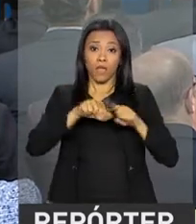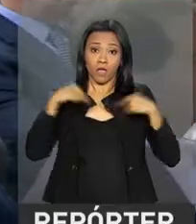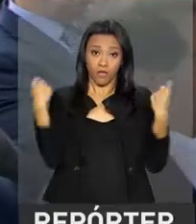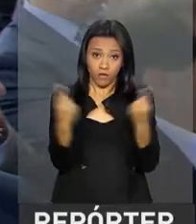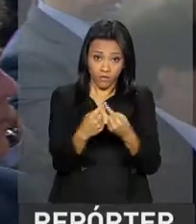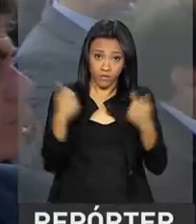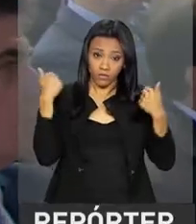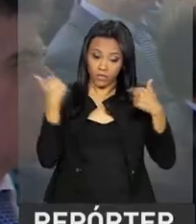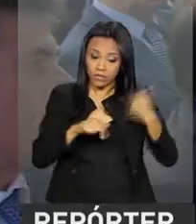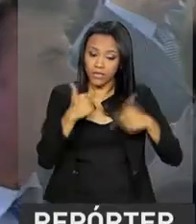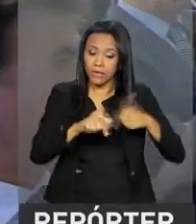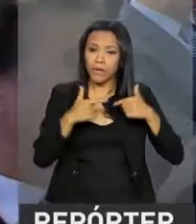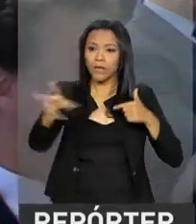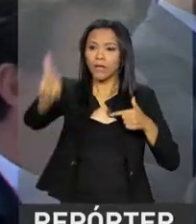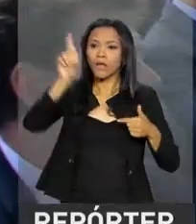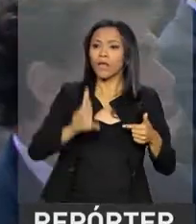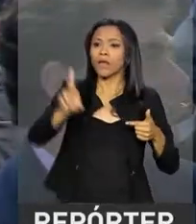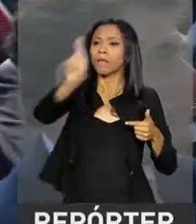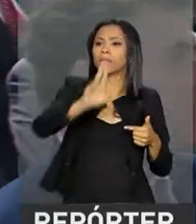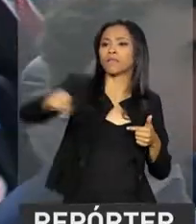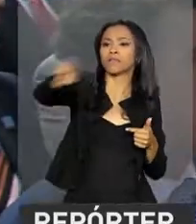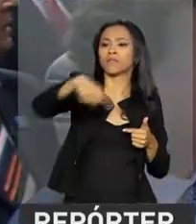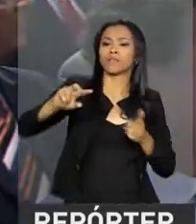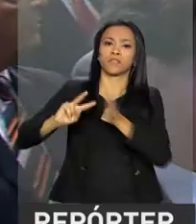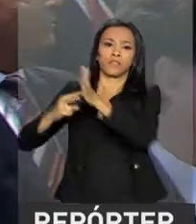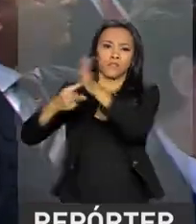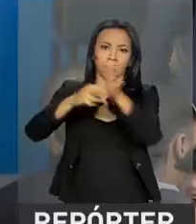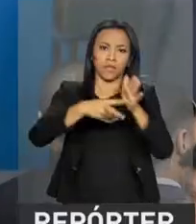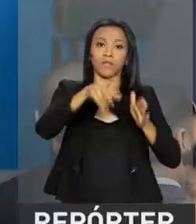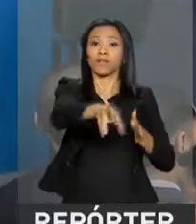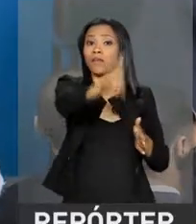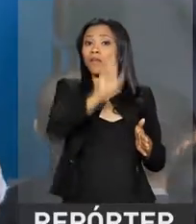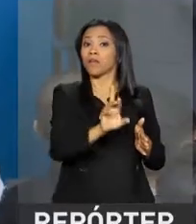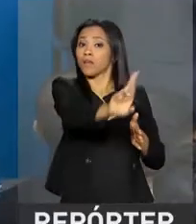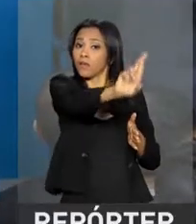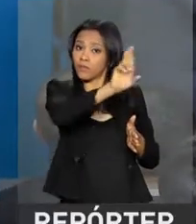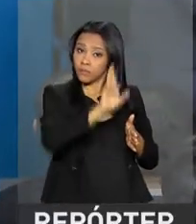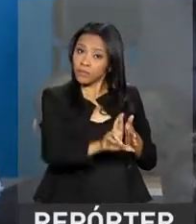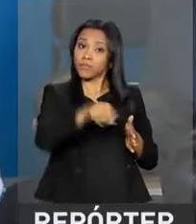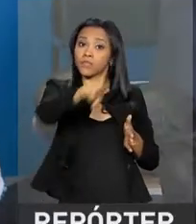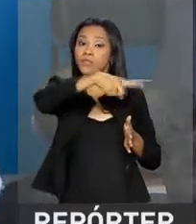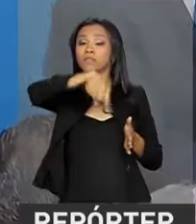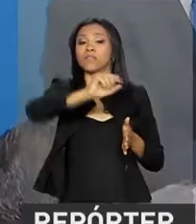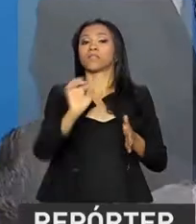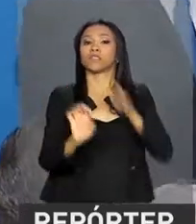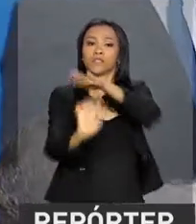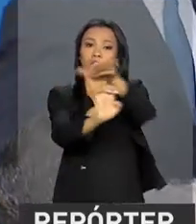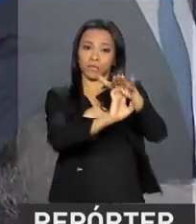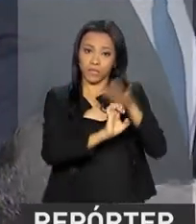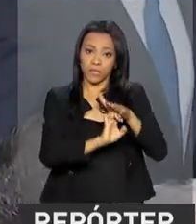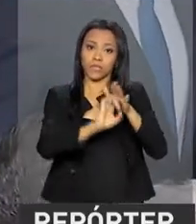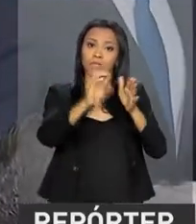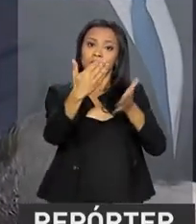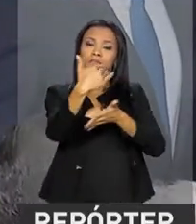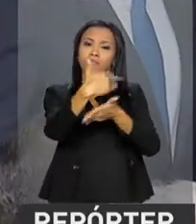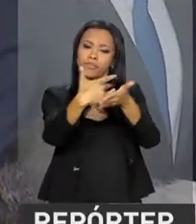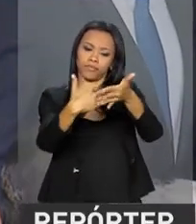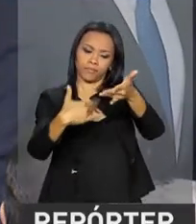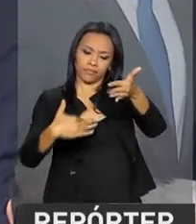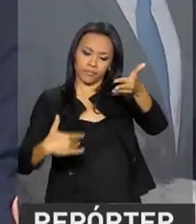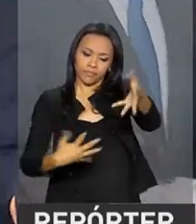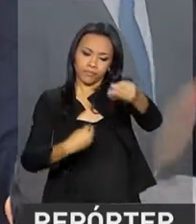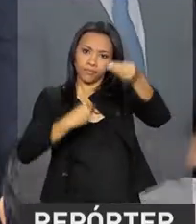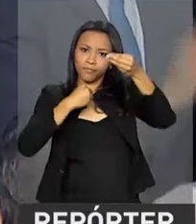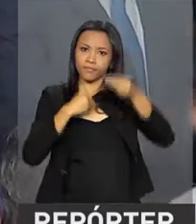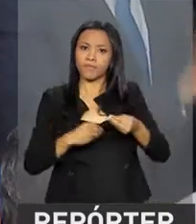com representantes dos trabalhadores e de empresários que apresentaram ao presidente michel temer uma agenda pra